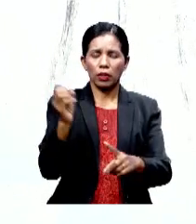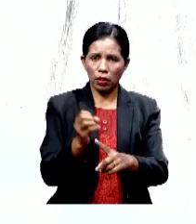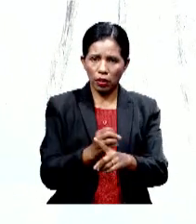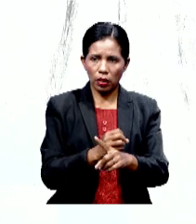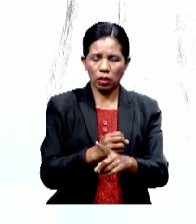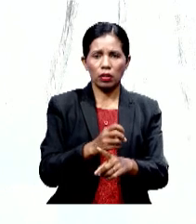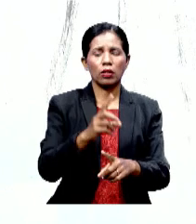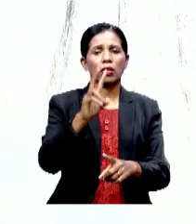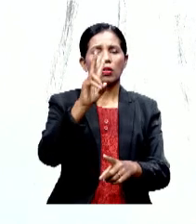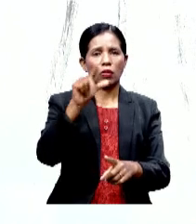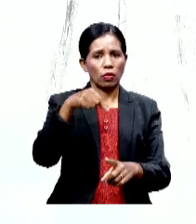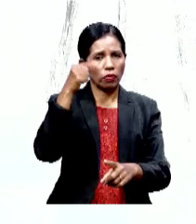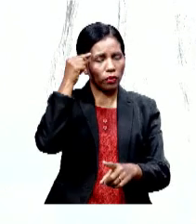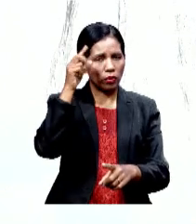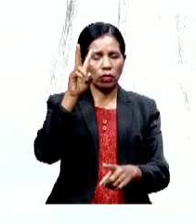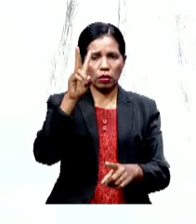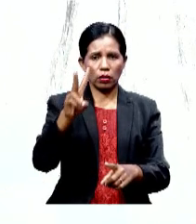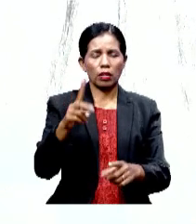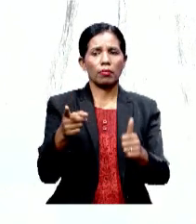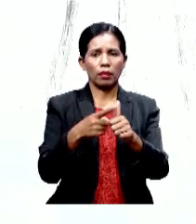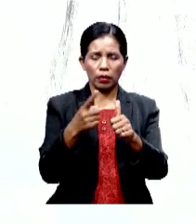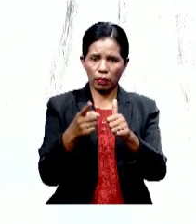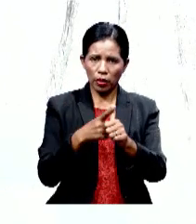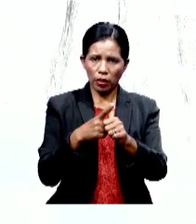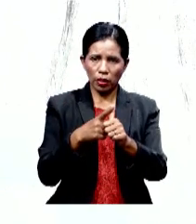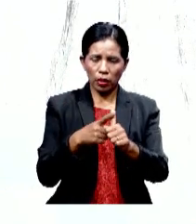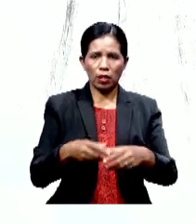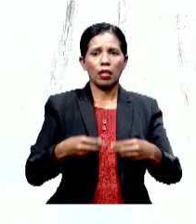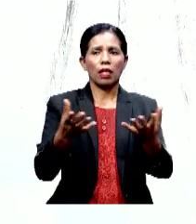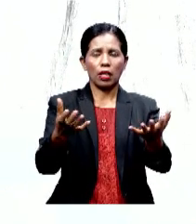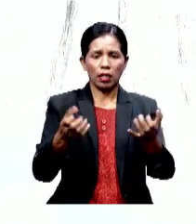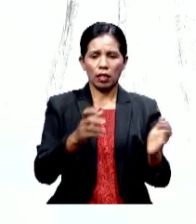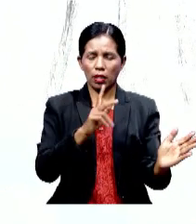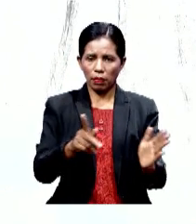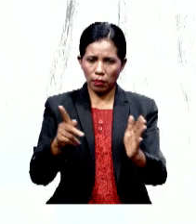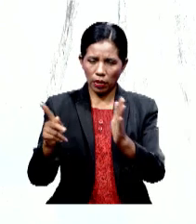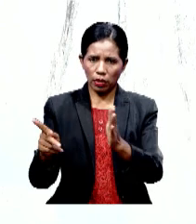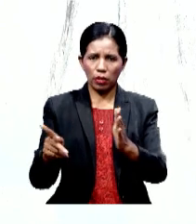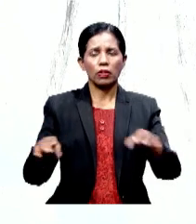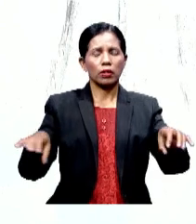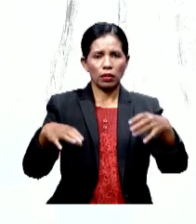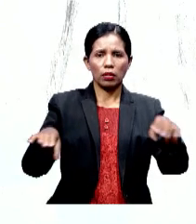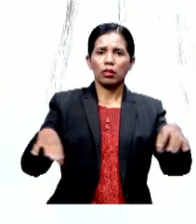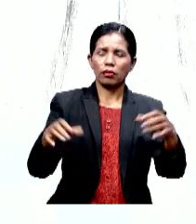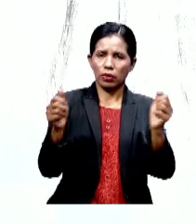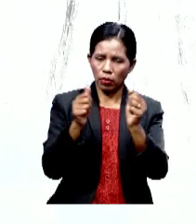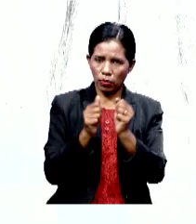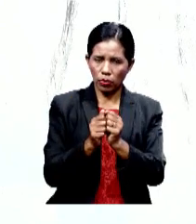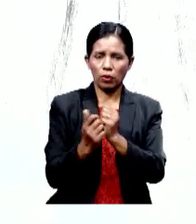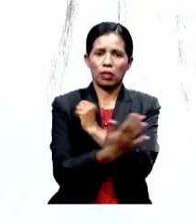dois governos em início de gestão poderem planejar melhor a cooperação